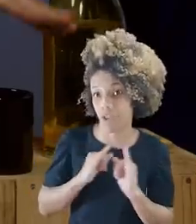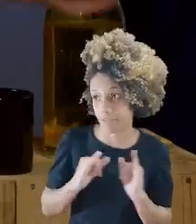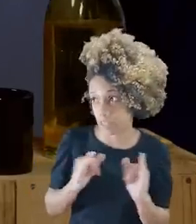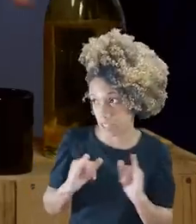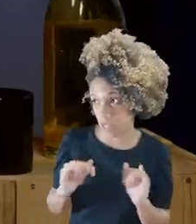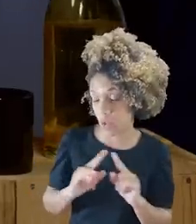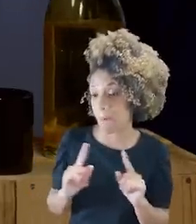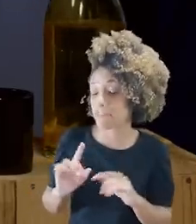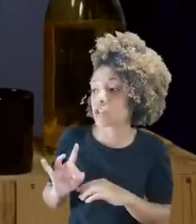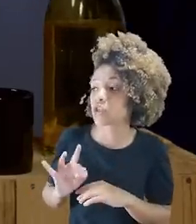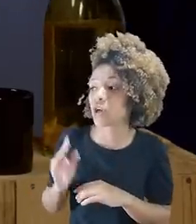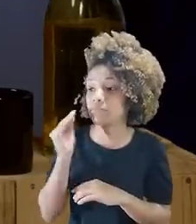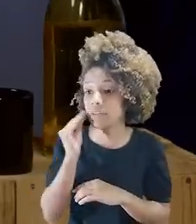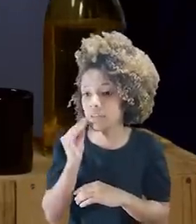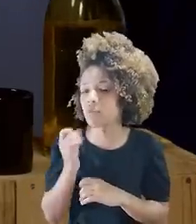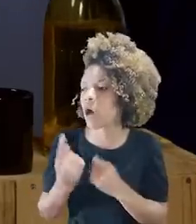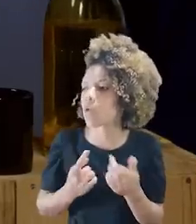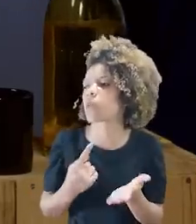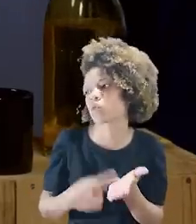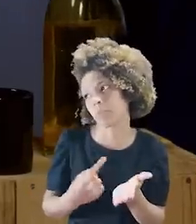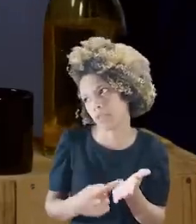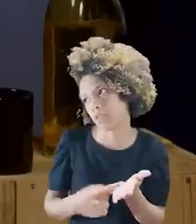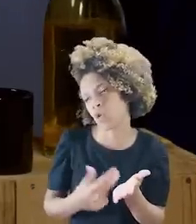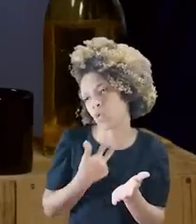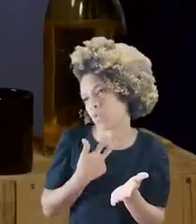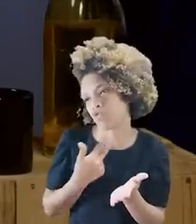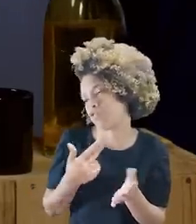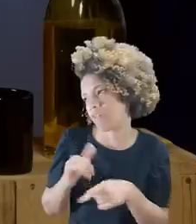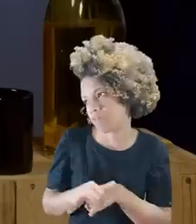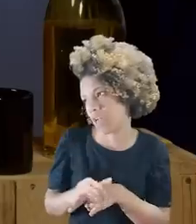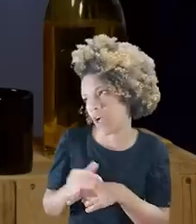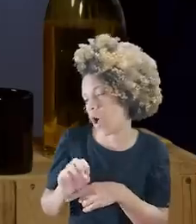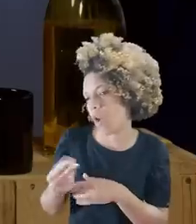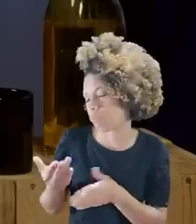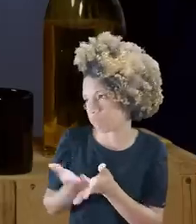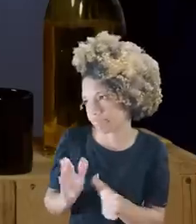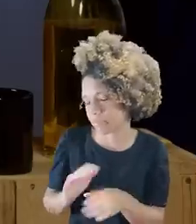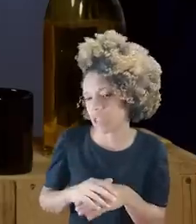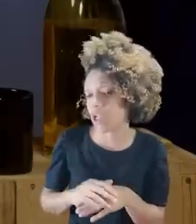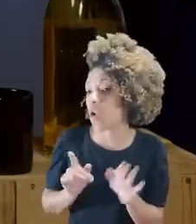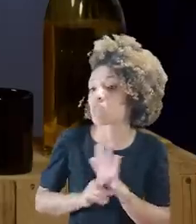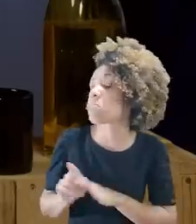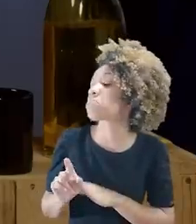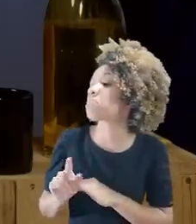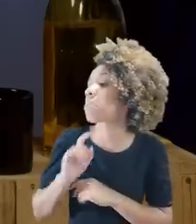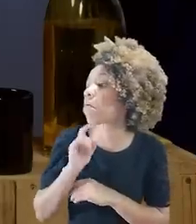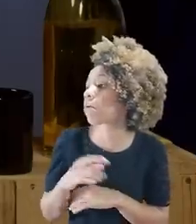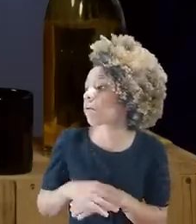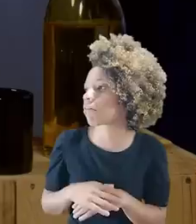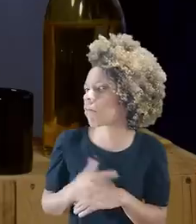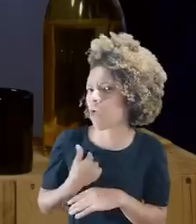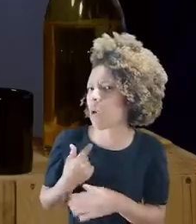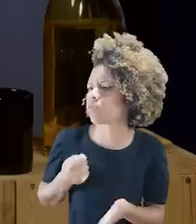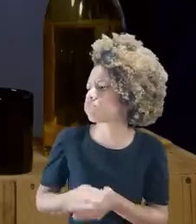mundo mas eu tava só tentando cumprir algumas agendas que eu não ia poder eu não não não perguntei para ninguém cara eu fui